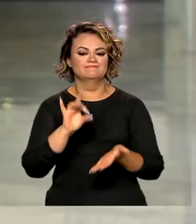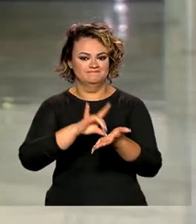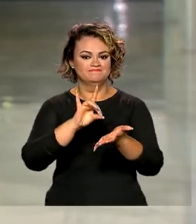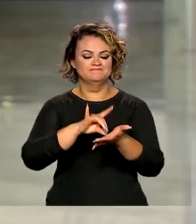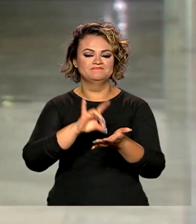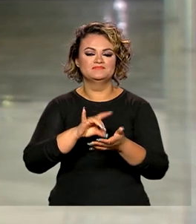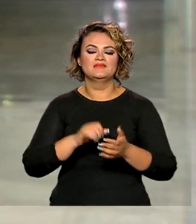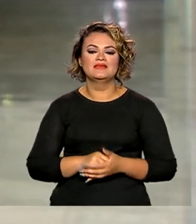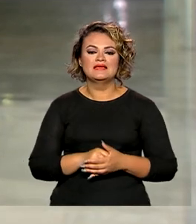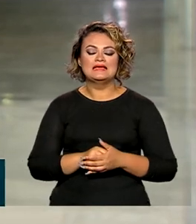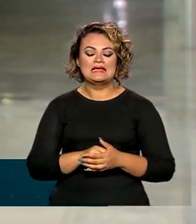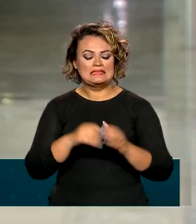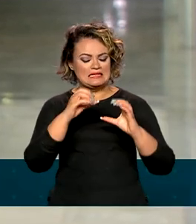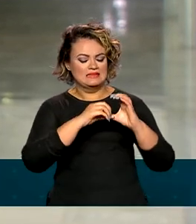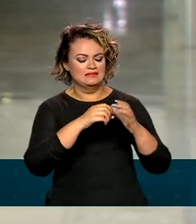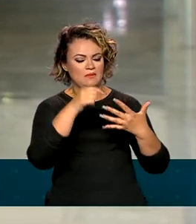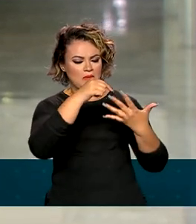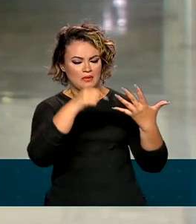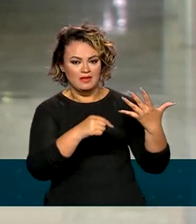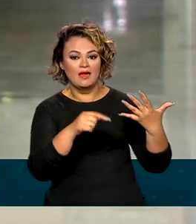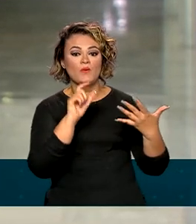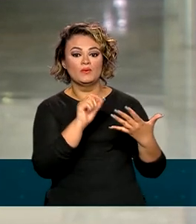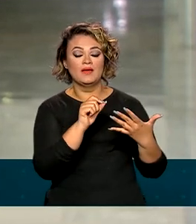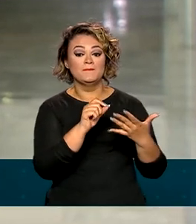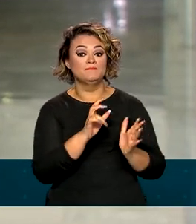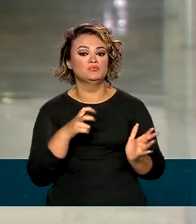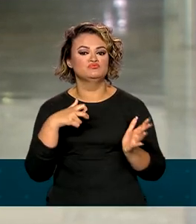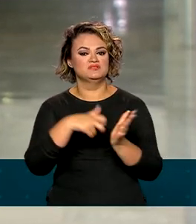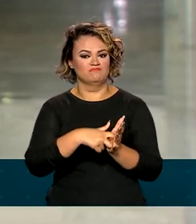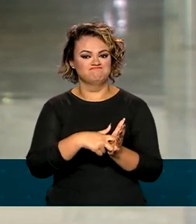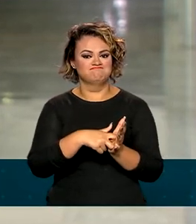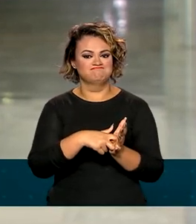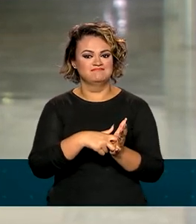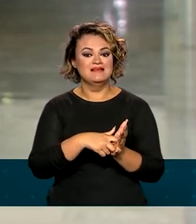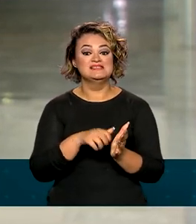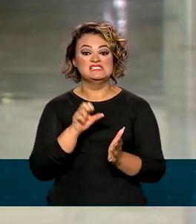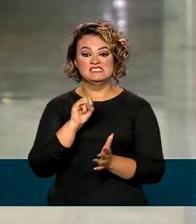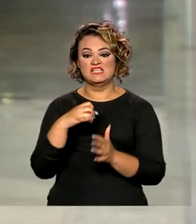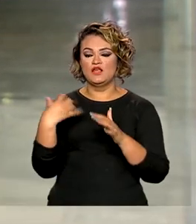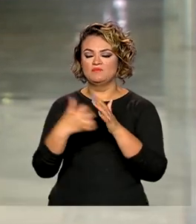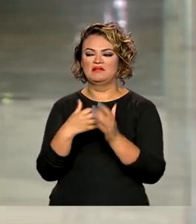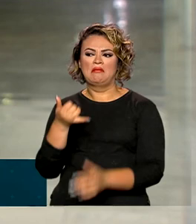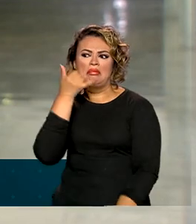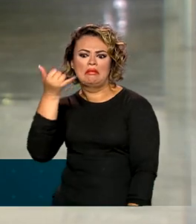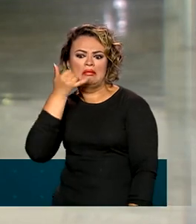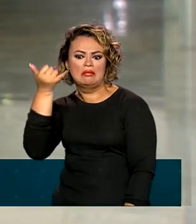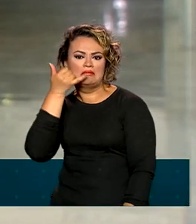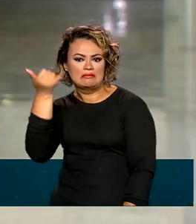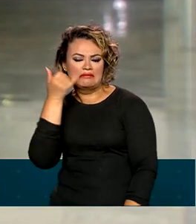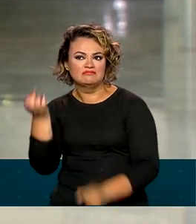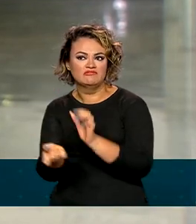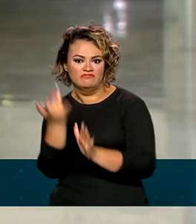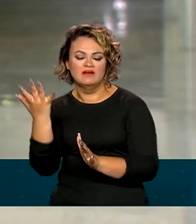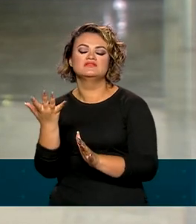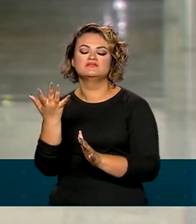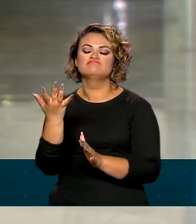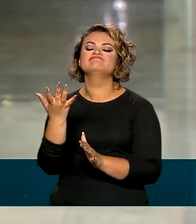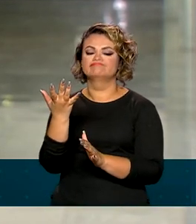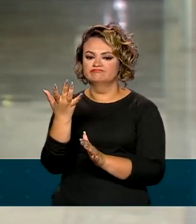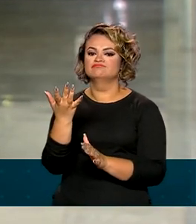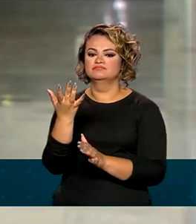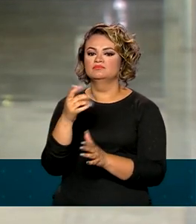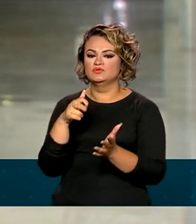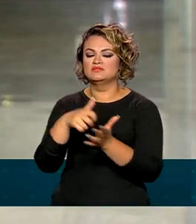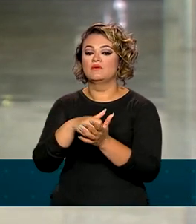isso mesmo né e entre essas medidas e tá o reforço das punições a empresas daqui praticam o telemarketing abusivo né a partir de